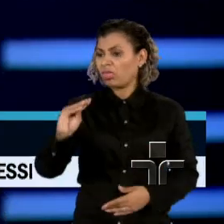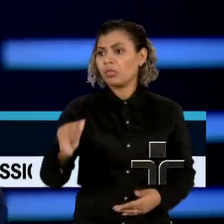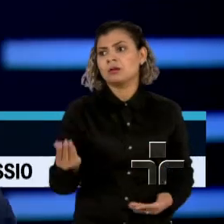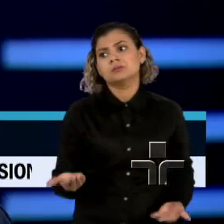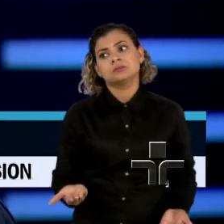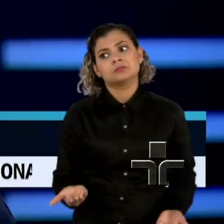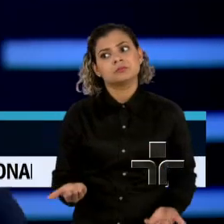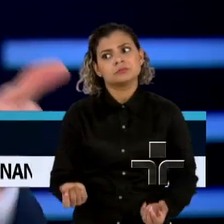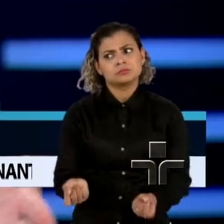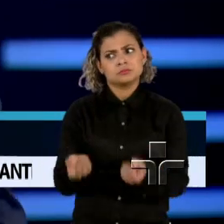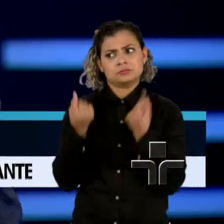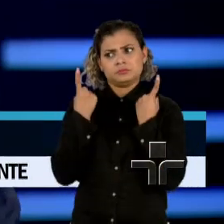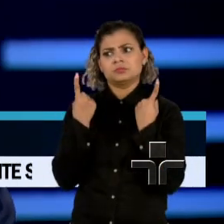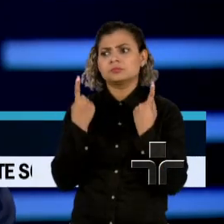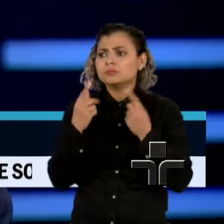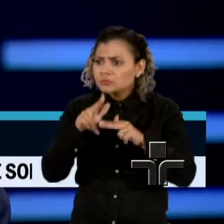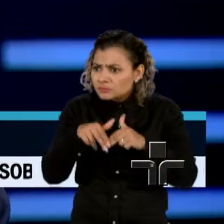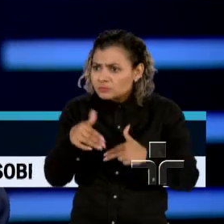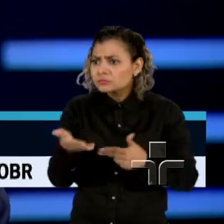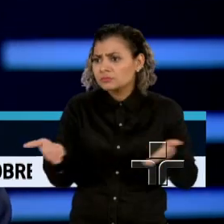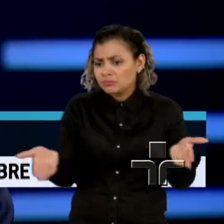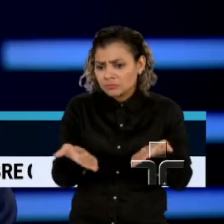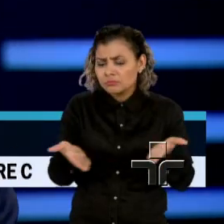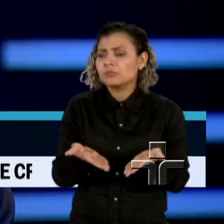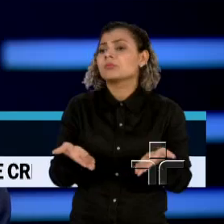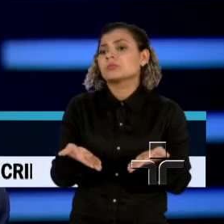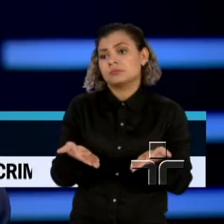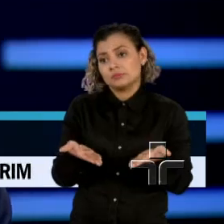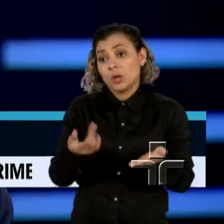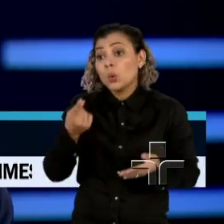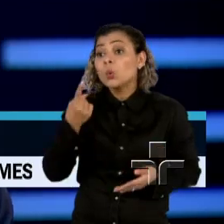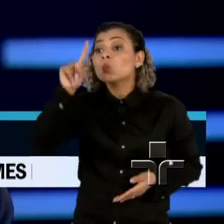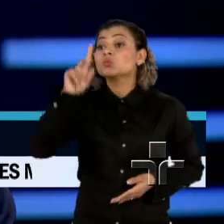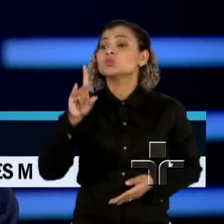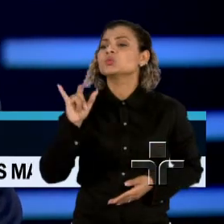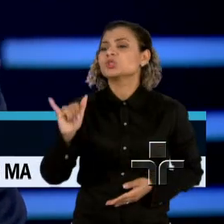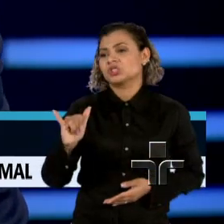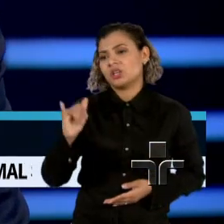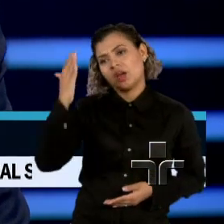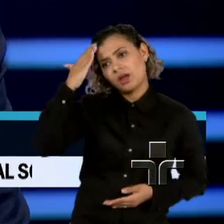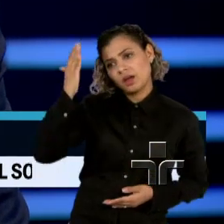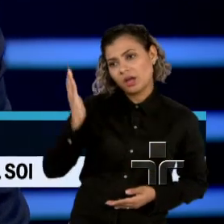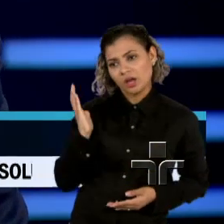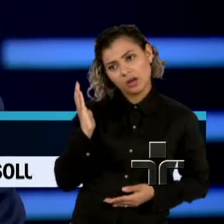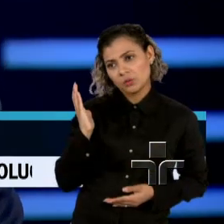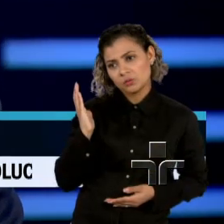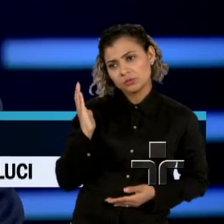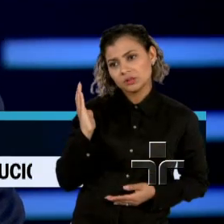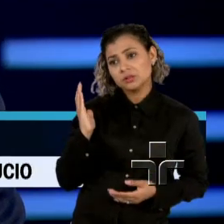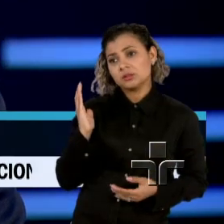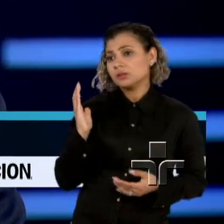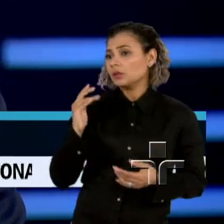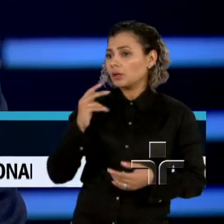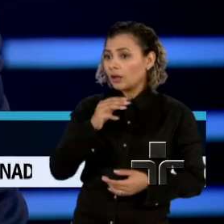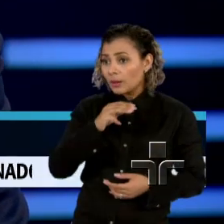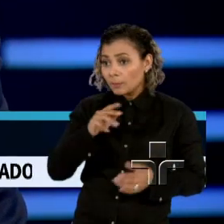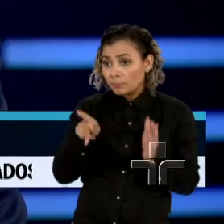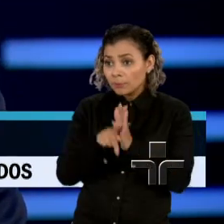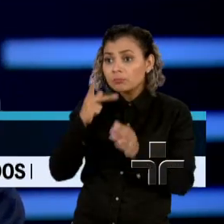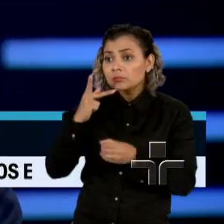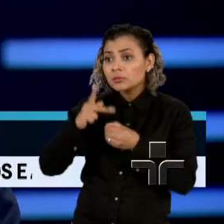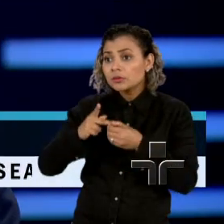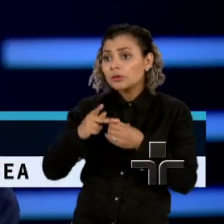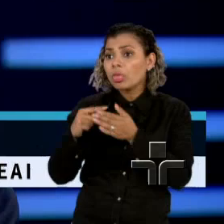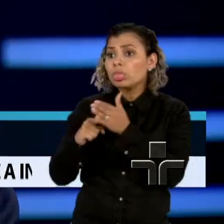um dos casos que estão sendo tratados agora, no último dia, a Raquel Dodge, na condição de procuradora-geral, faz